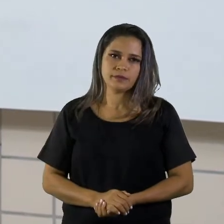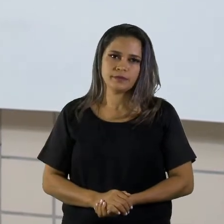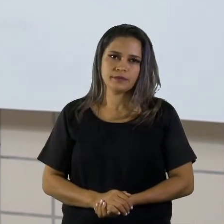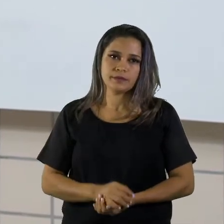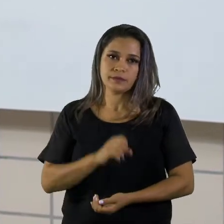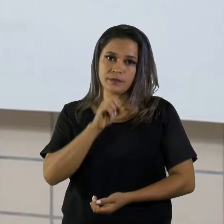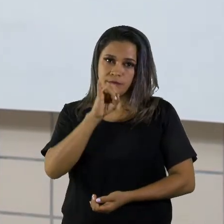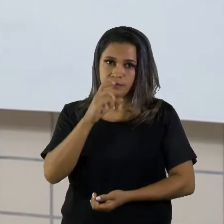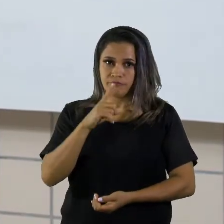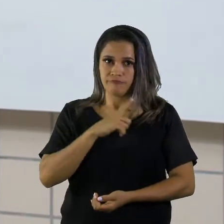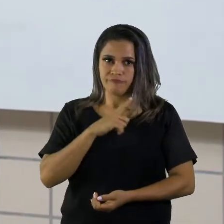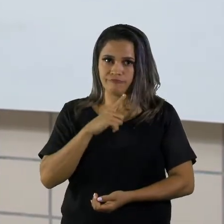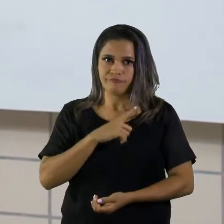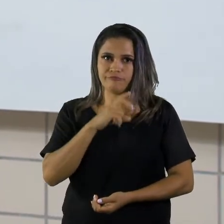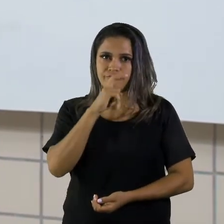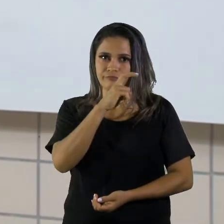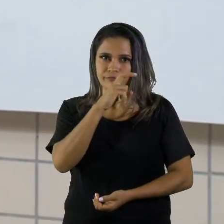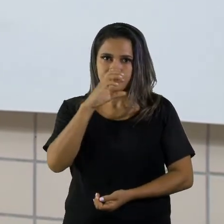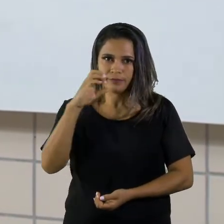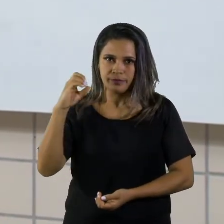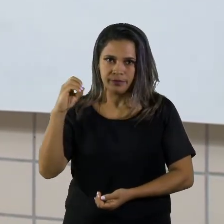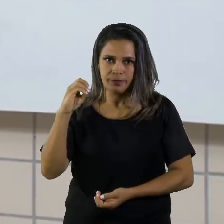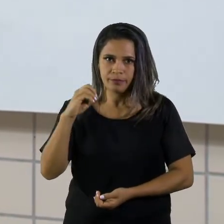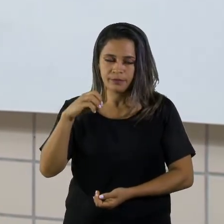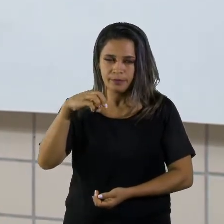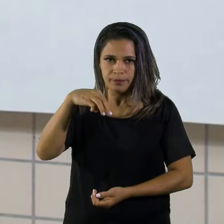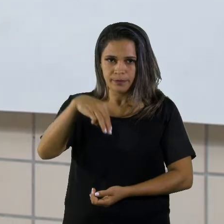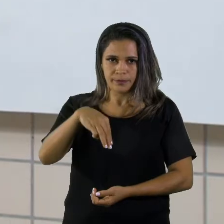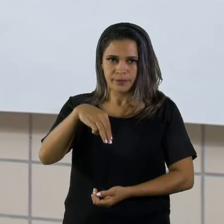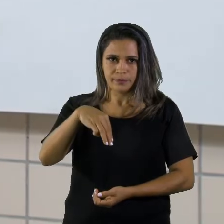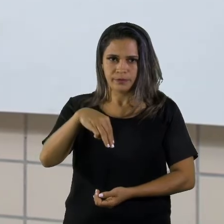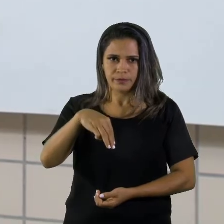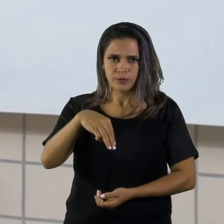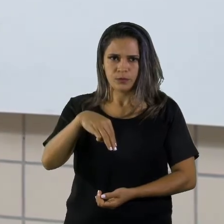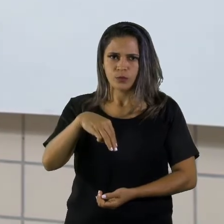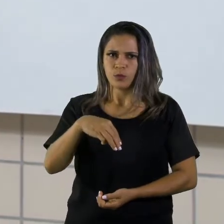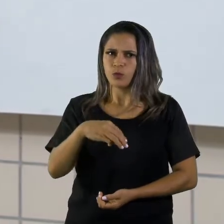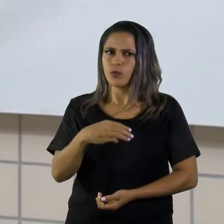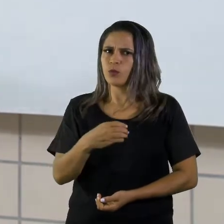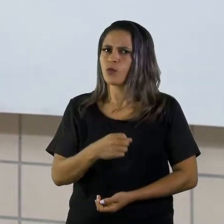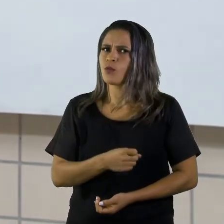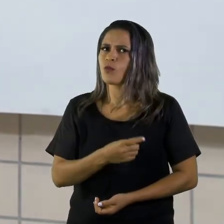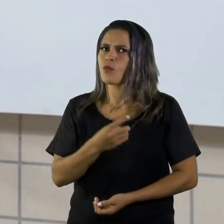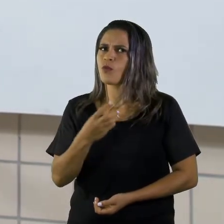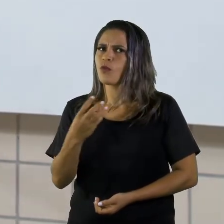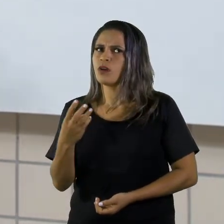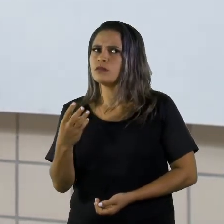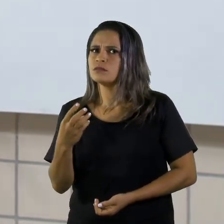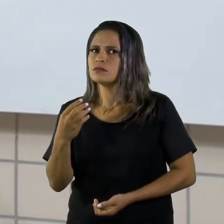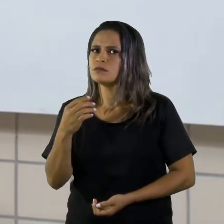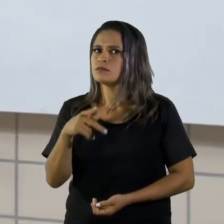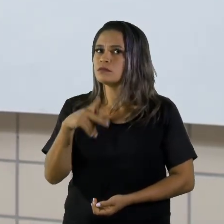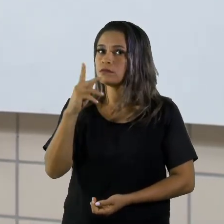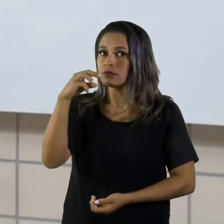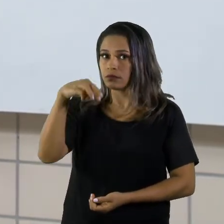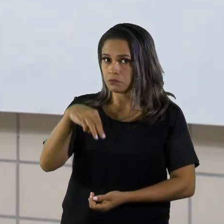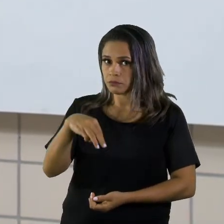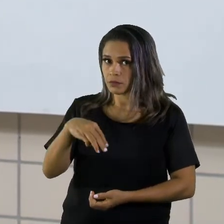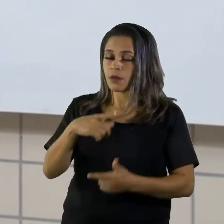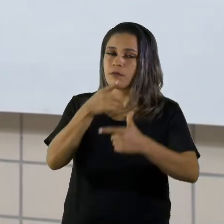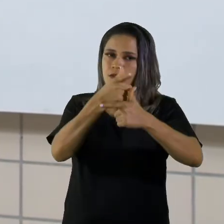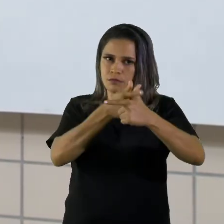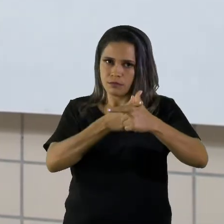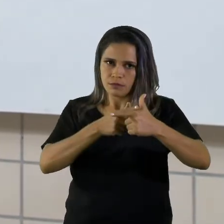Se eu tenho 500 metros, quanto equivale isso em quilômetros? Basta dividir